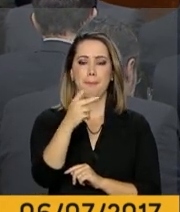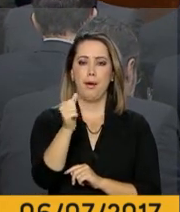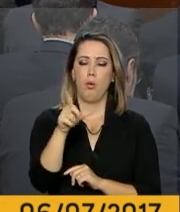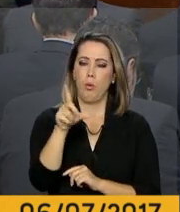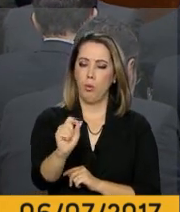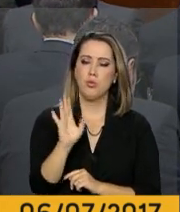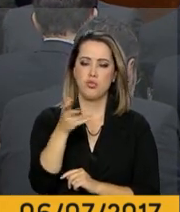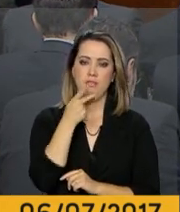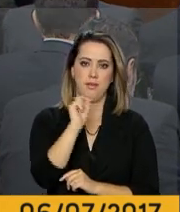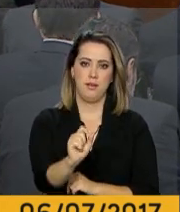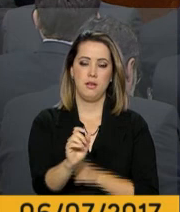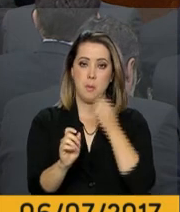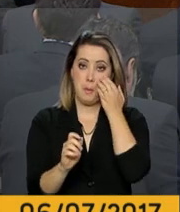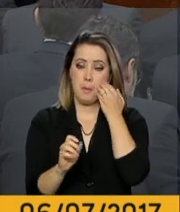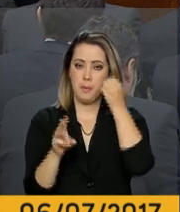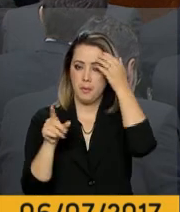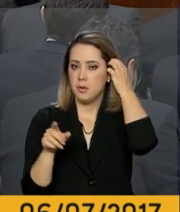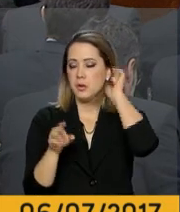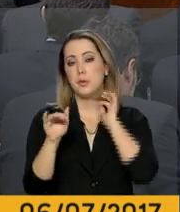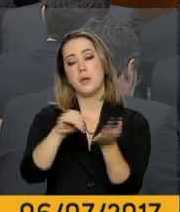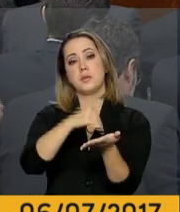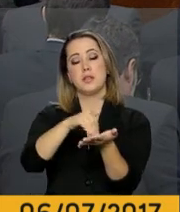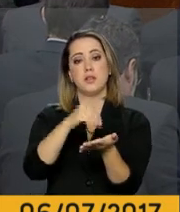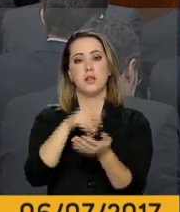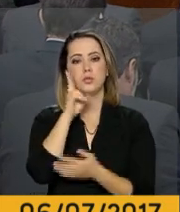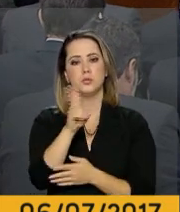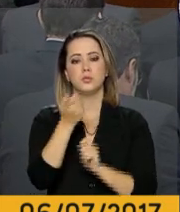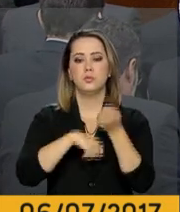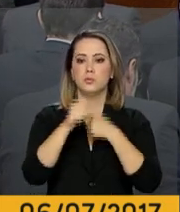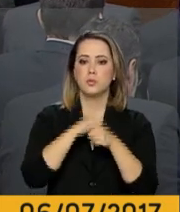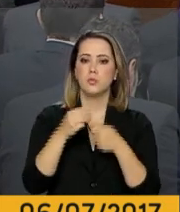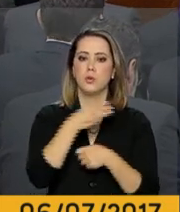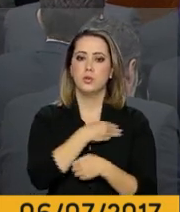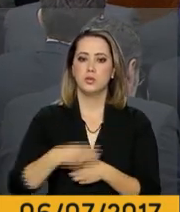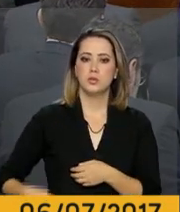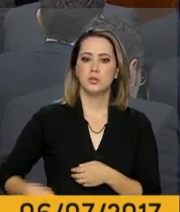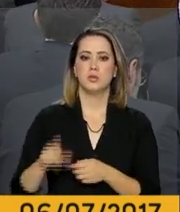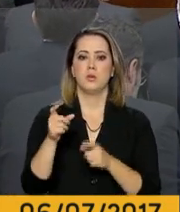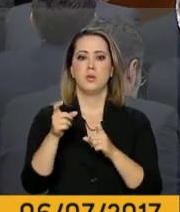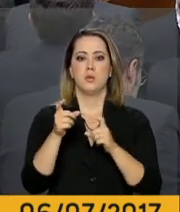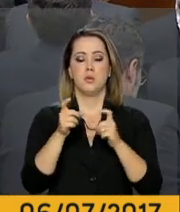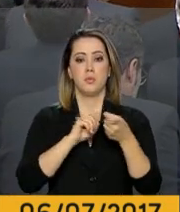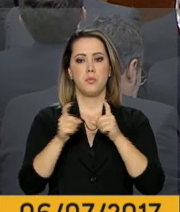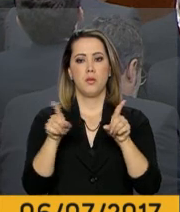eo acompanhamento econômico do ministério da fazenda